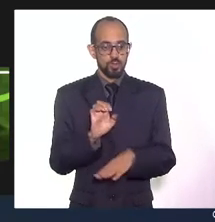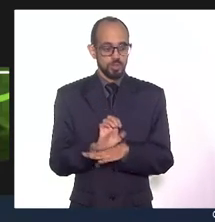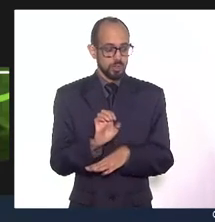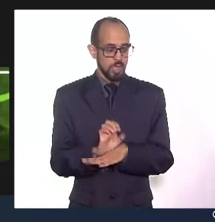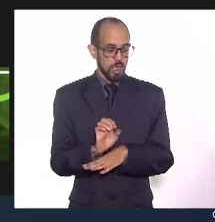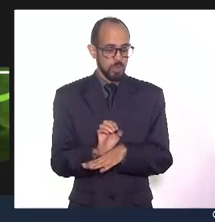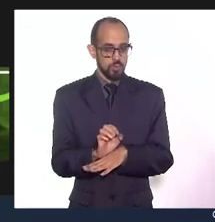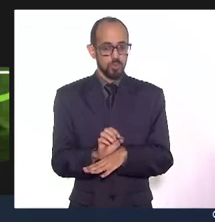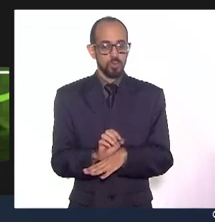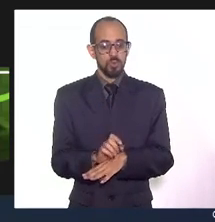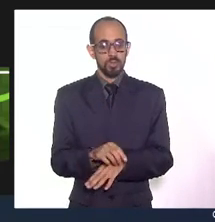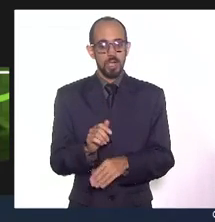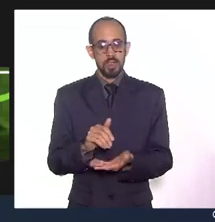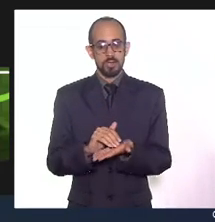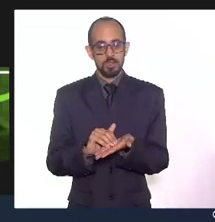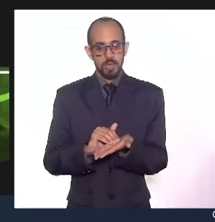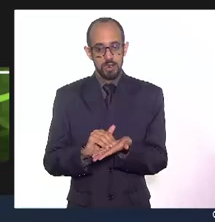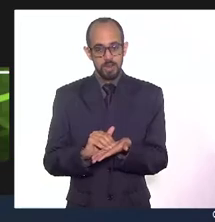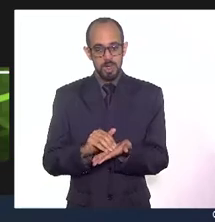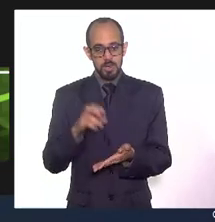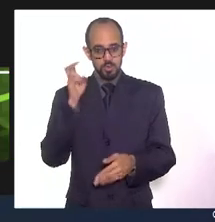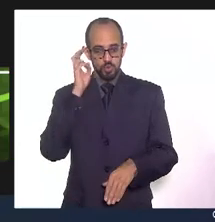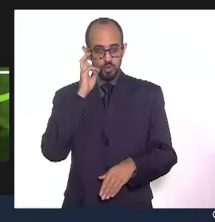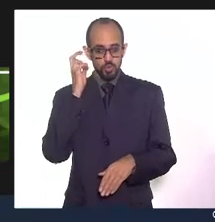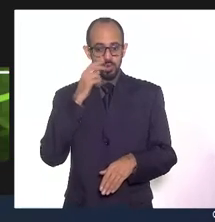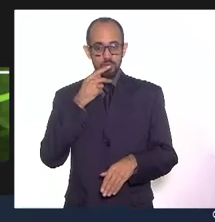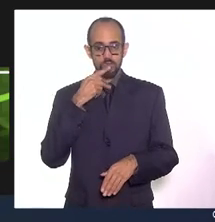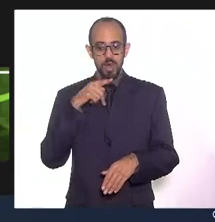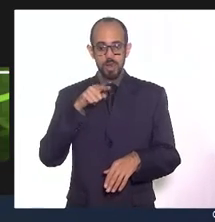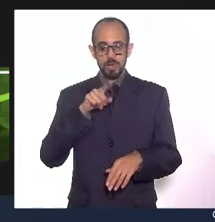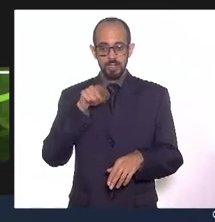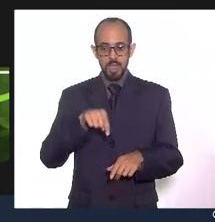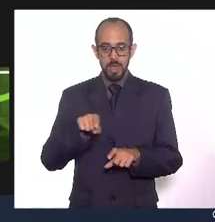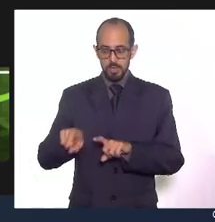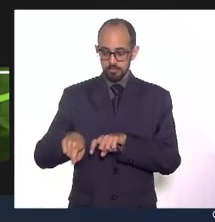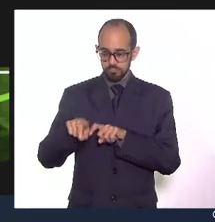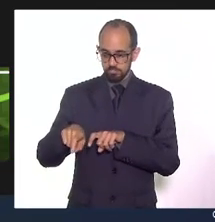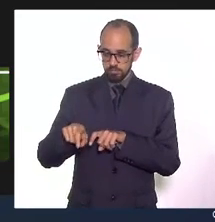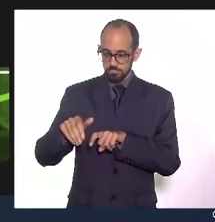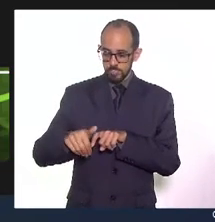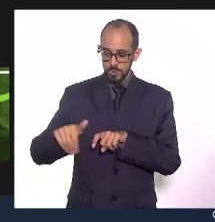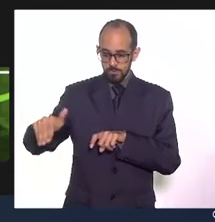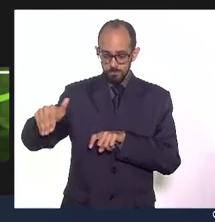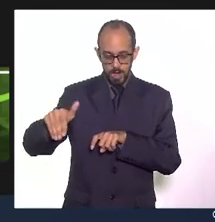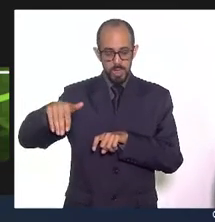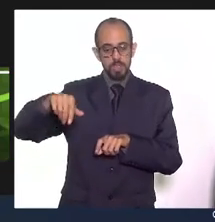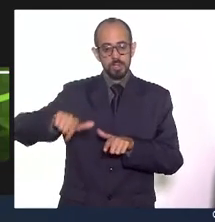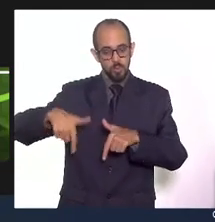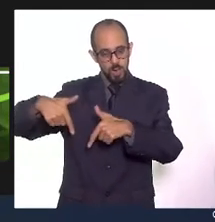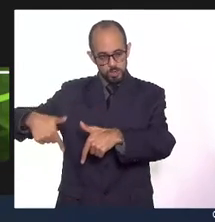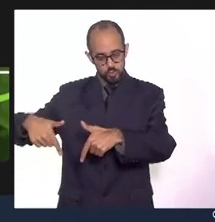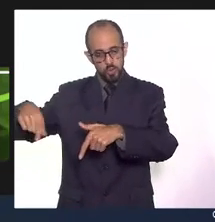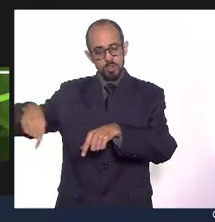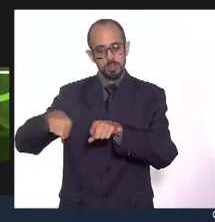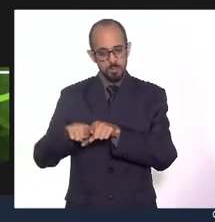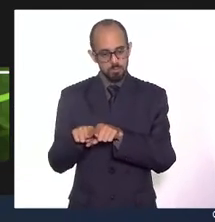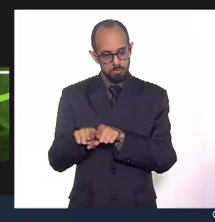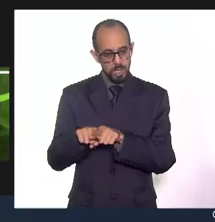secretária de cultura falou de interiorizar as ações das instituições para o interior